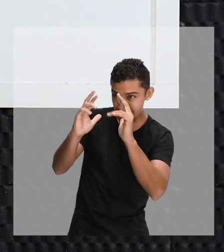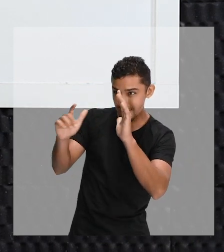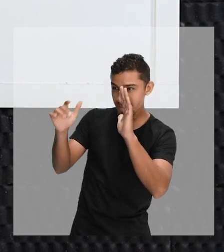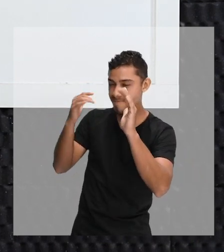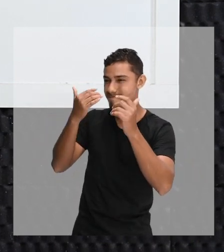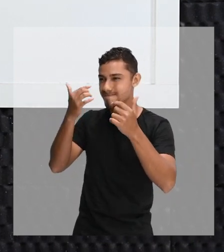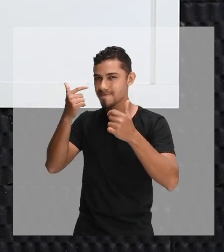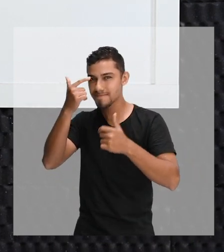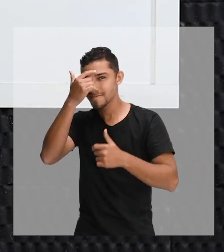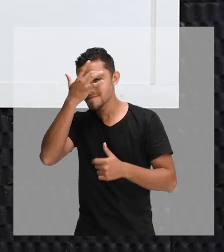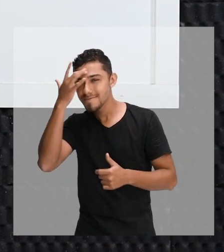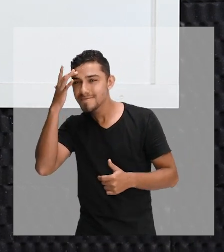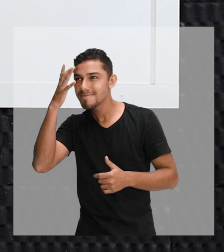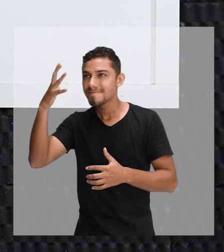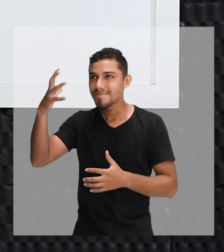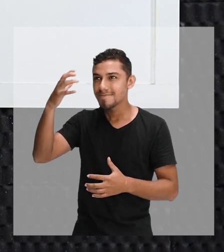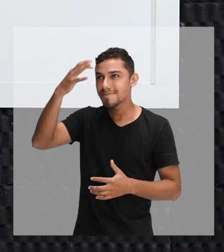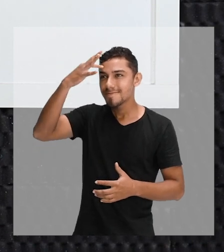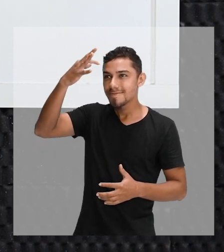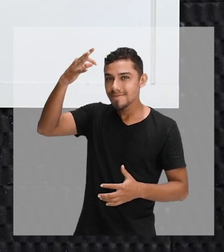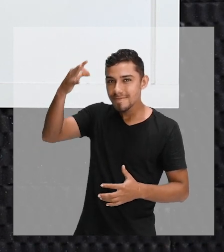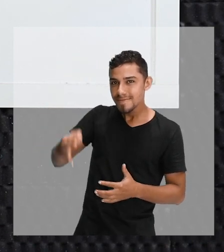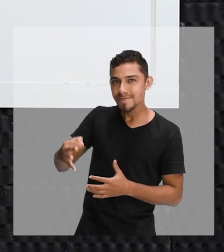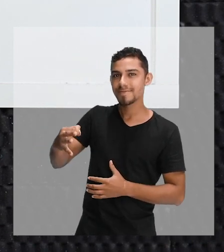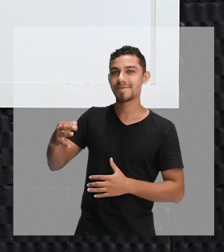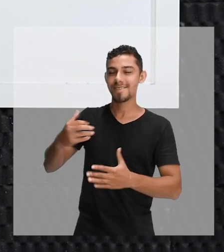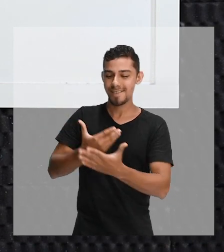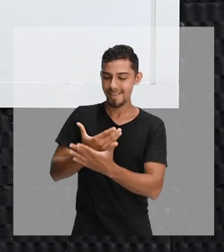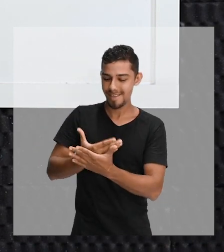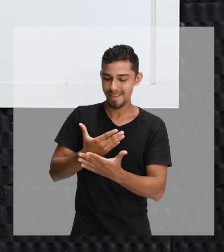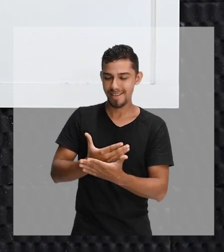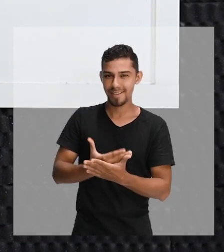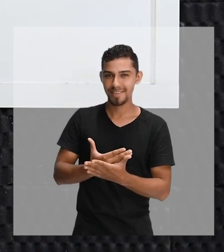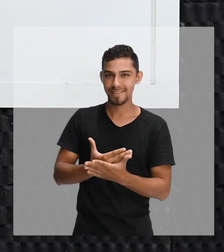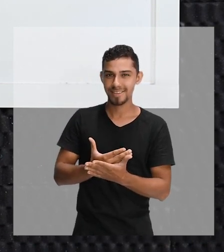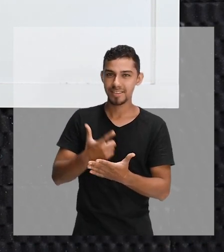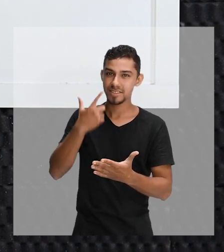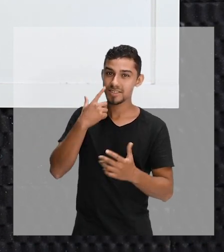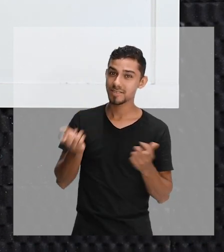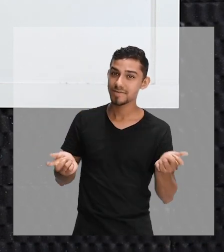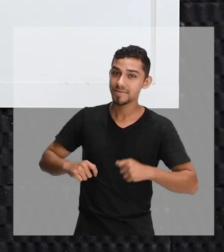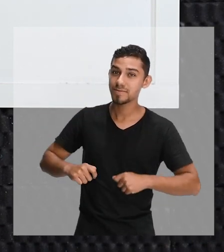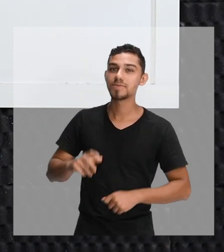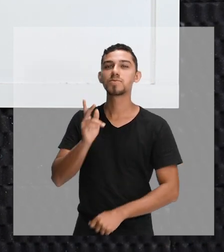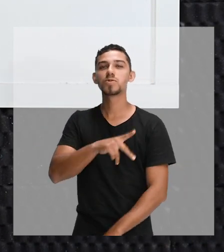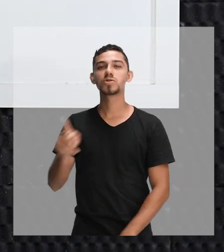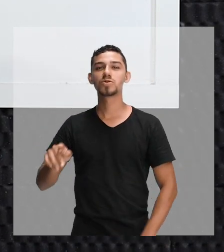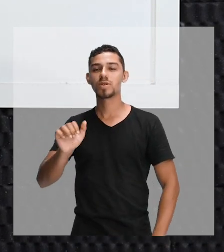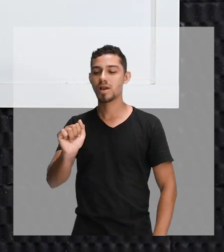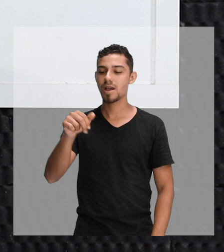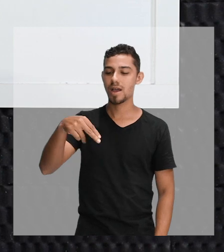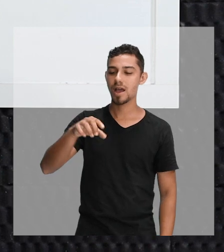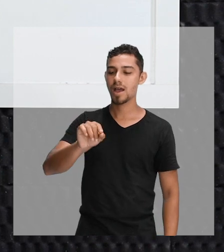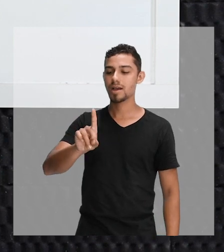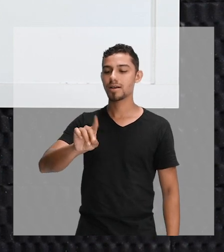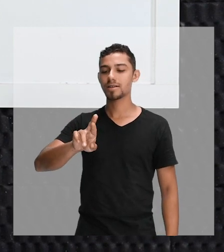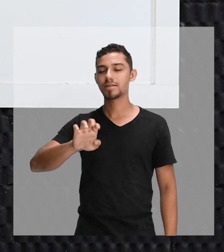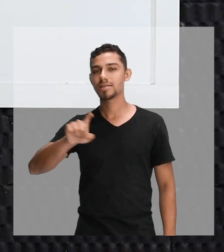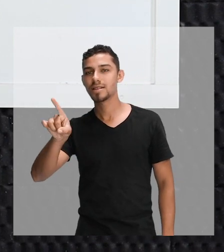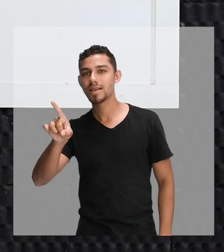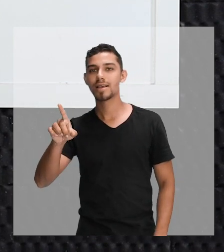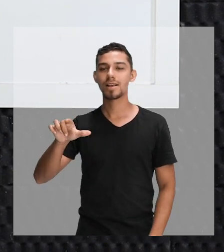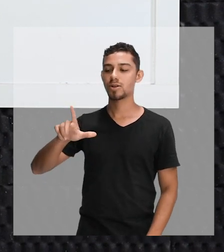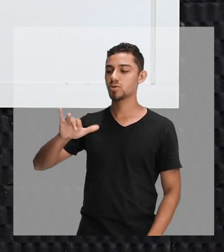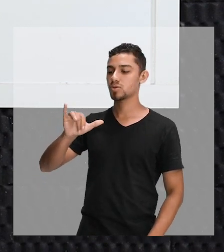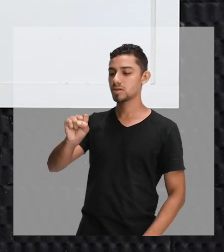a tua observação e a tua consciência dentro do nosso objeto de estudo, tá? Mais uma vez aqui, professor André Luiz, dando continuidade aos